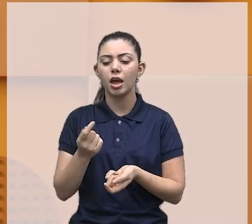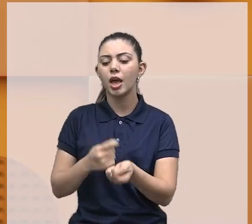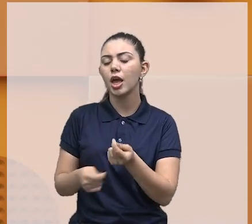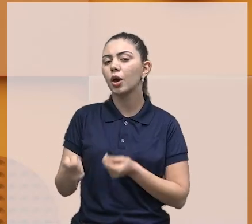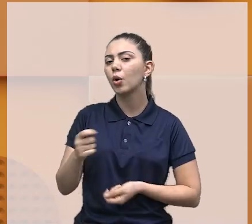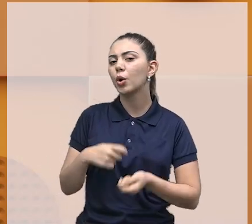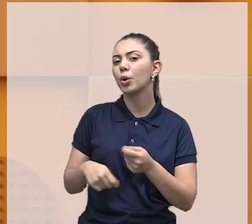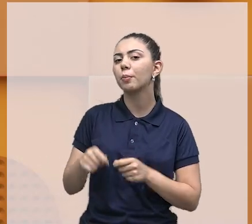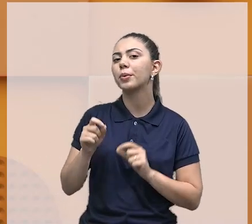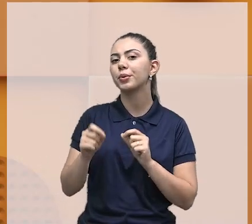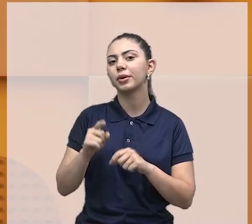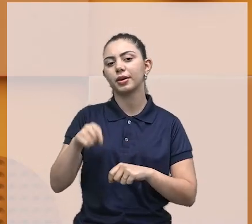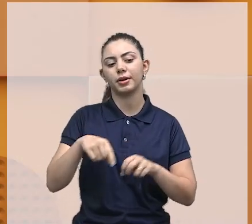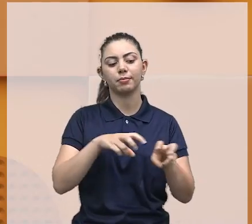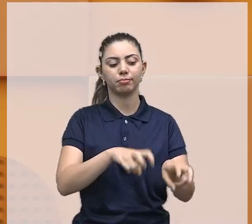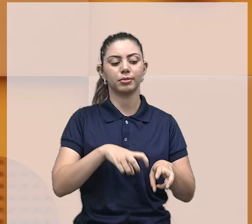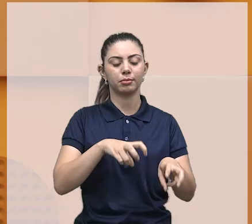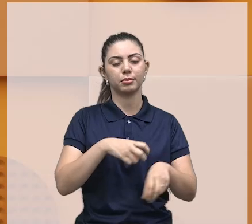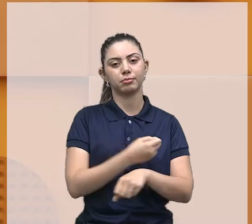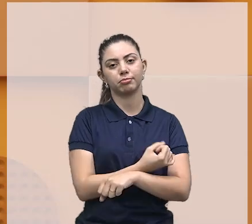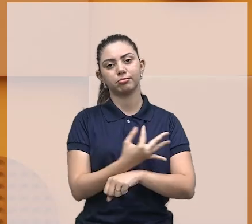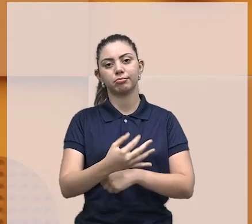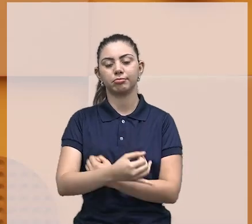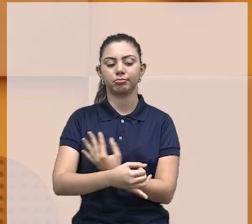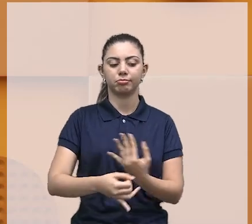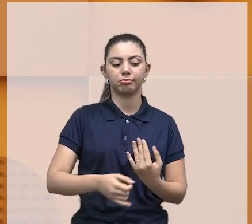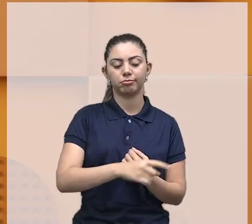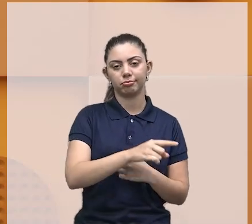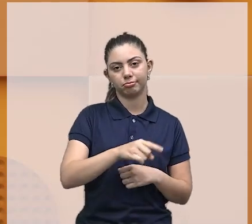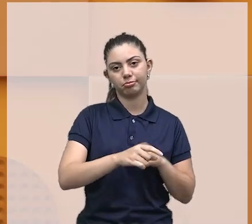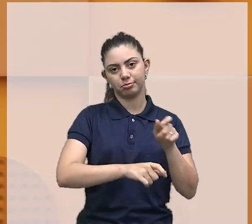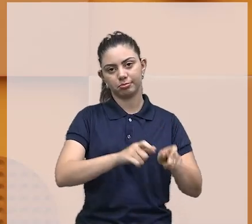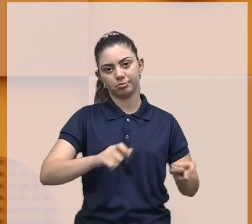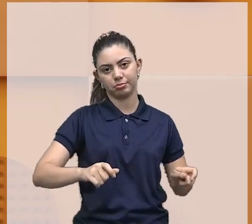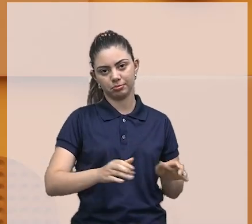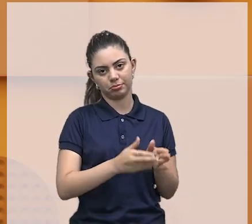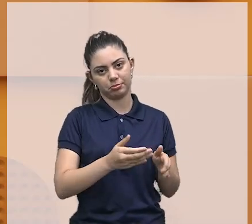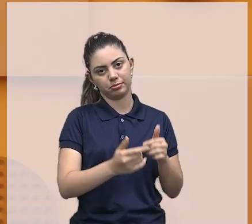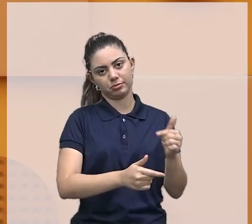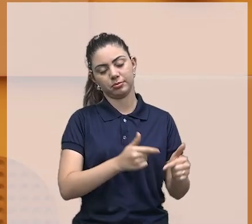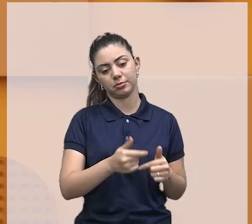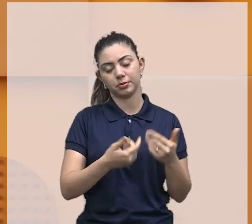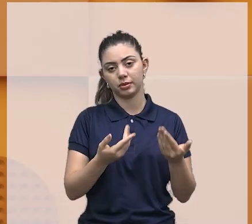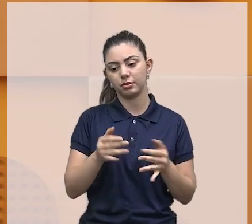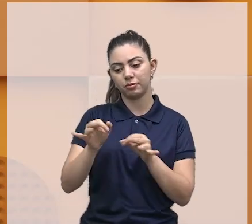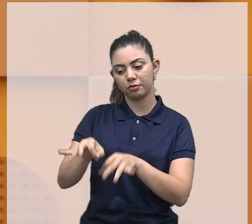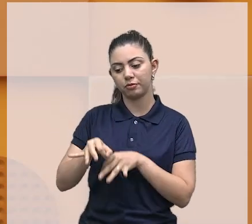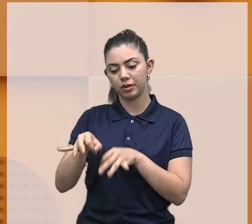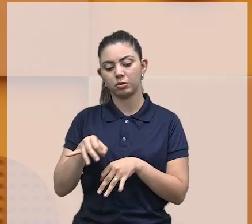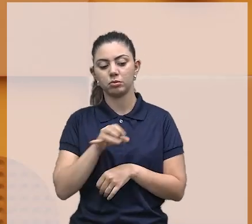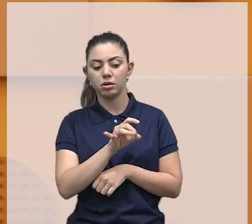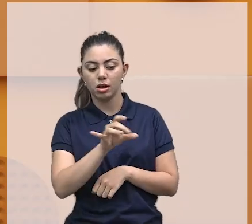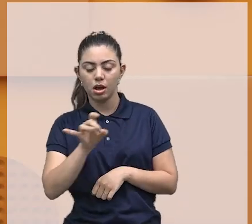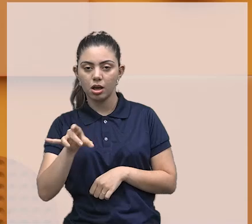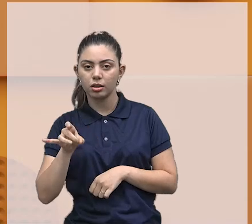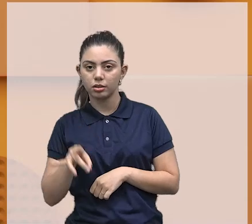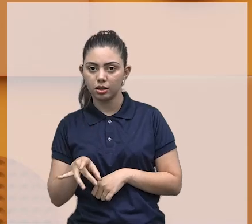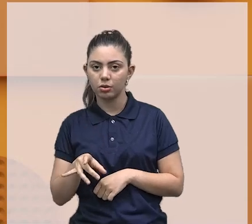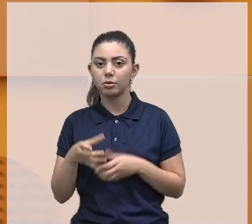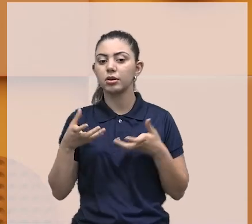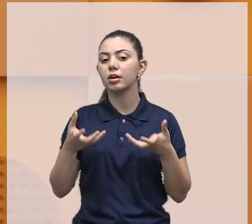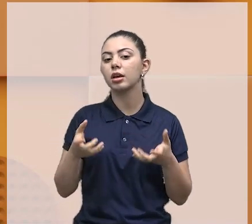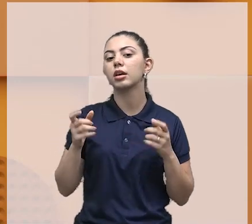a agricultura, praticada pelos camponeses. Então, cada feudo, cada senhorio buscava ser o